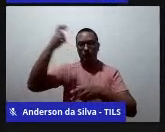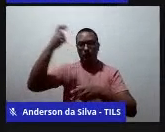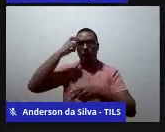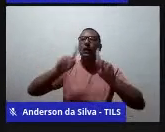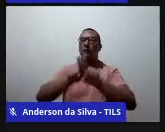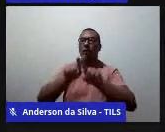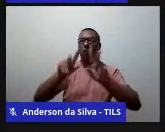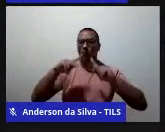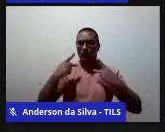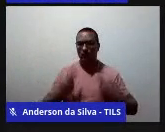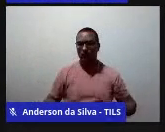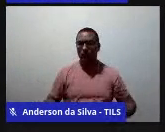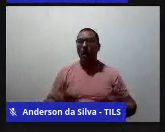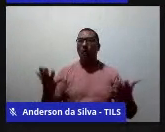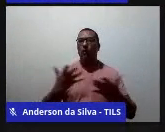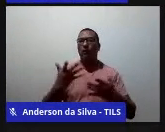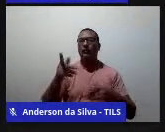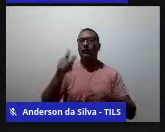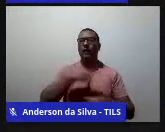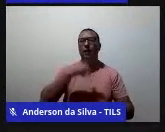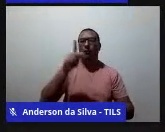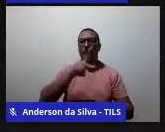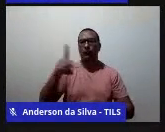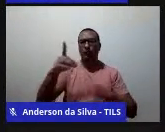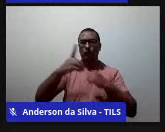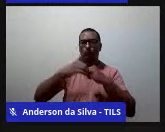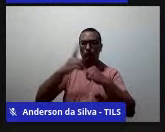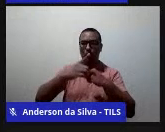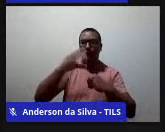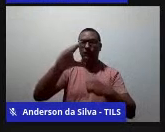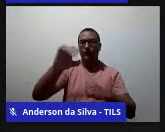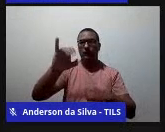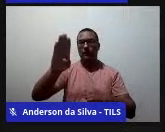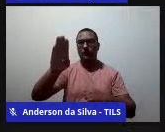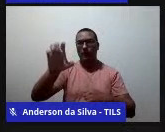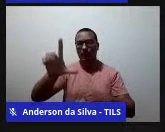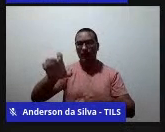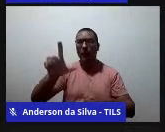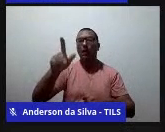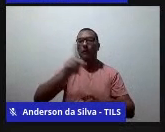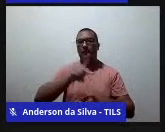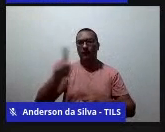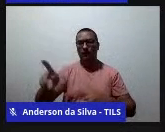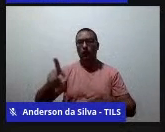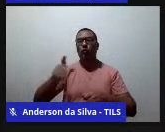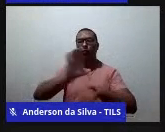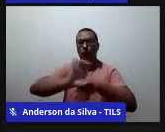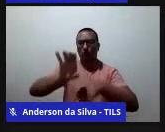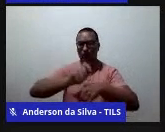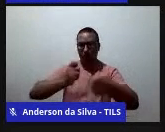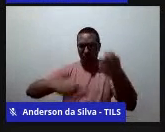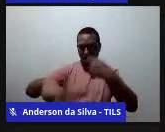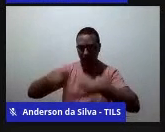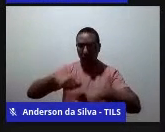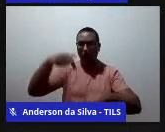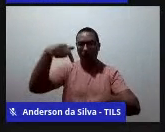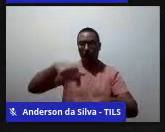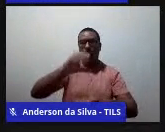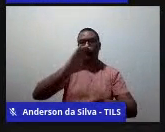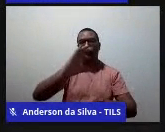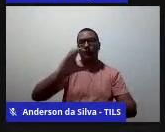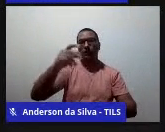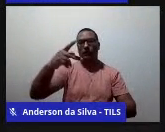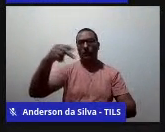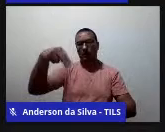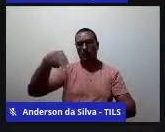mediada pela professora doutora Sibeli Hesch, que é docente do curso de administração aqui do CPNV, e